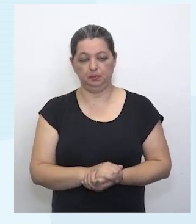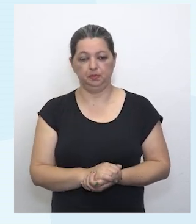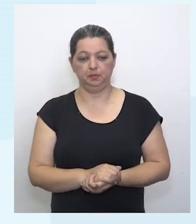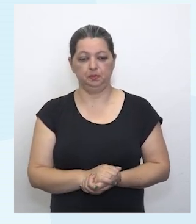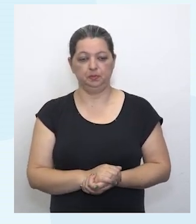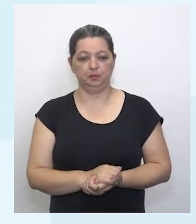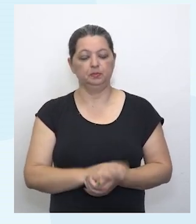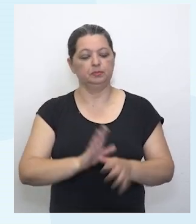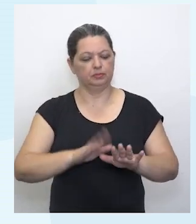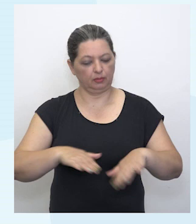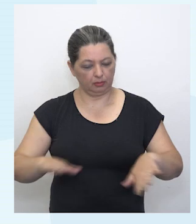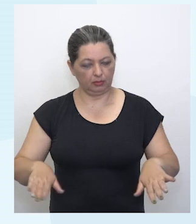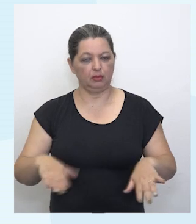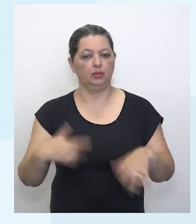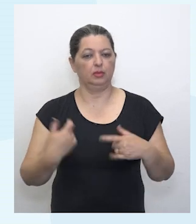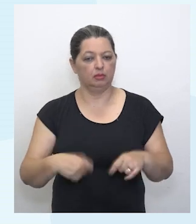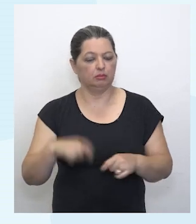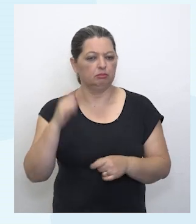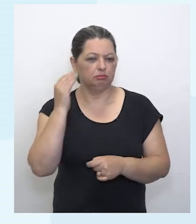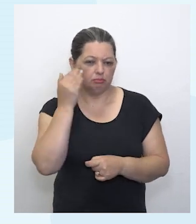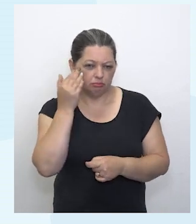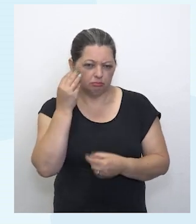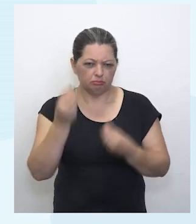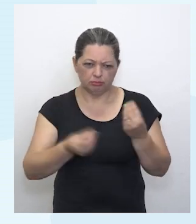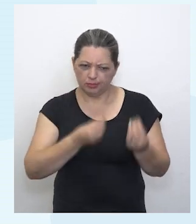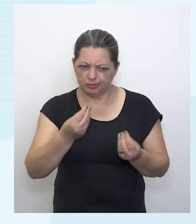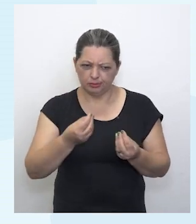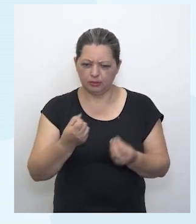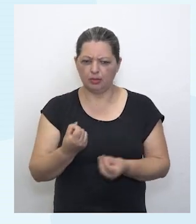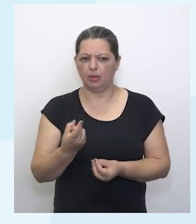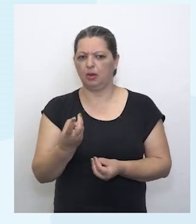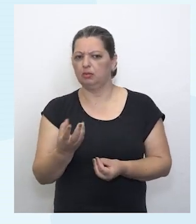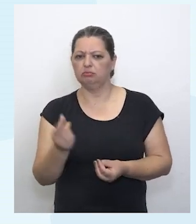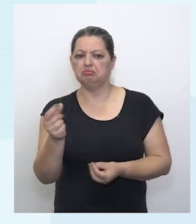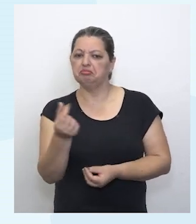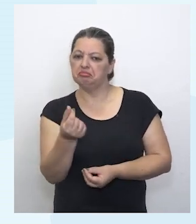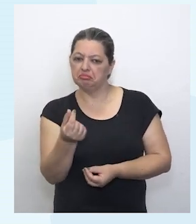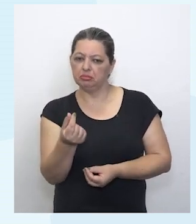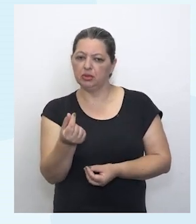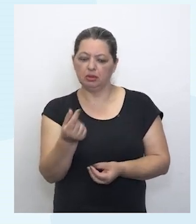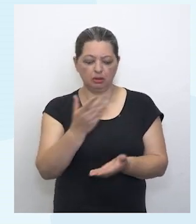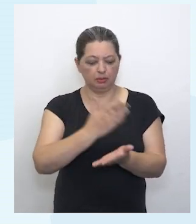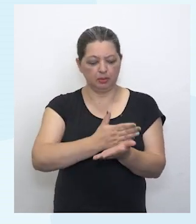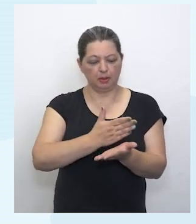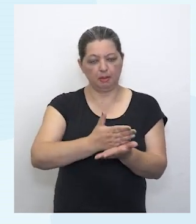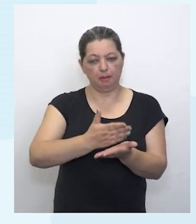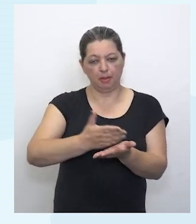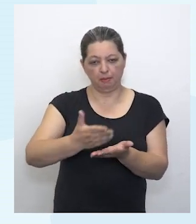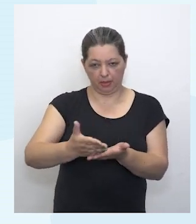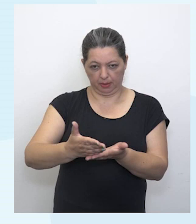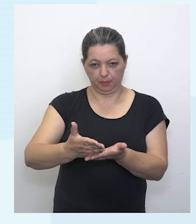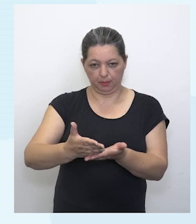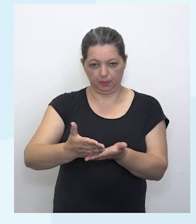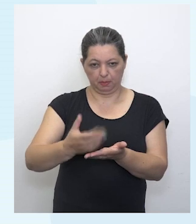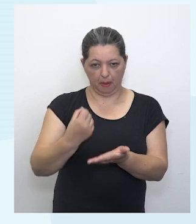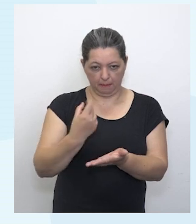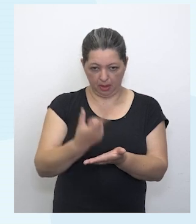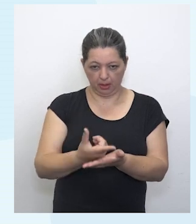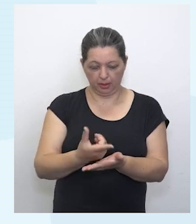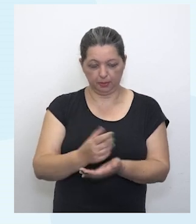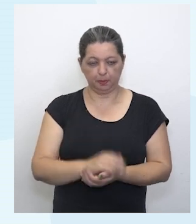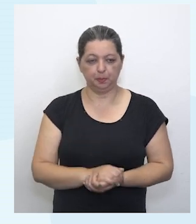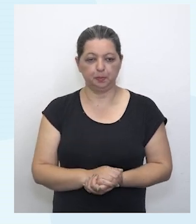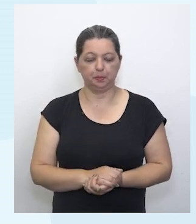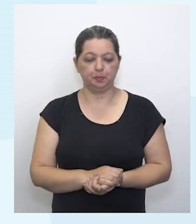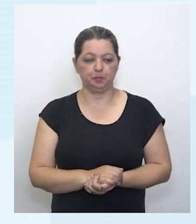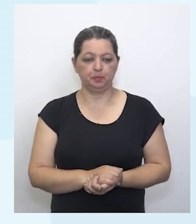a criança vai ter que levantar aí a quantidade, o valor de cada prestação a ser paga,